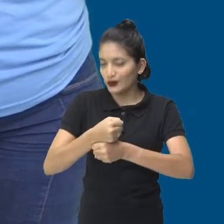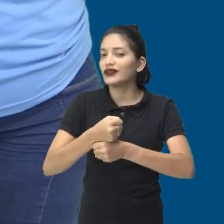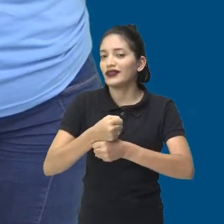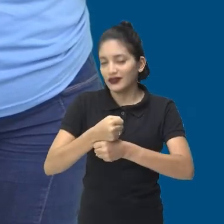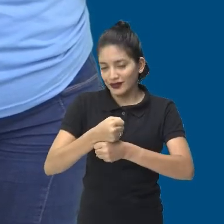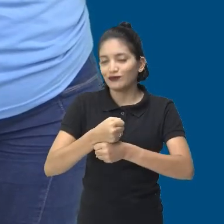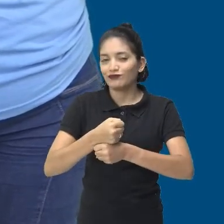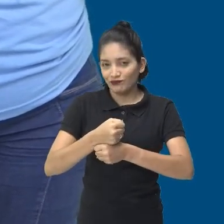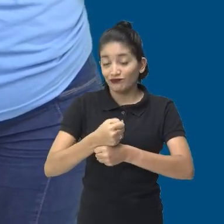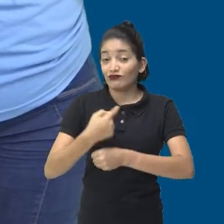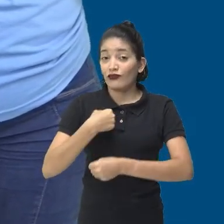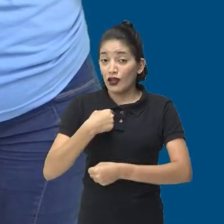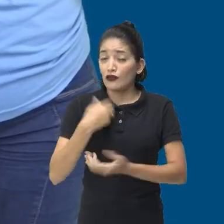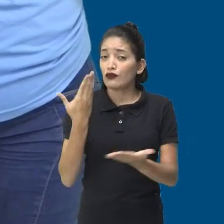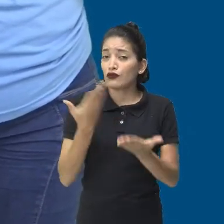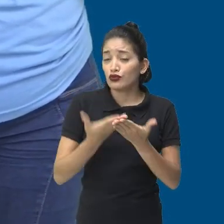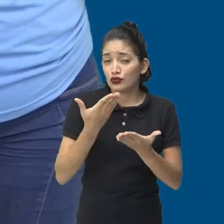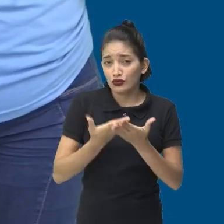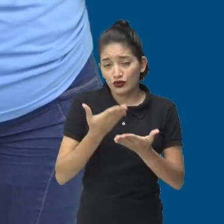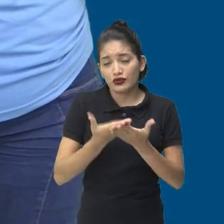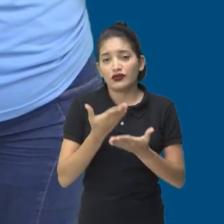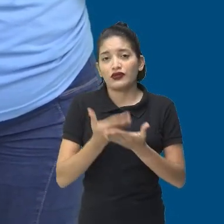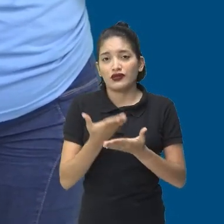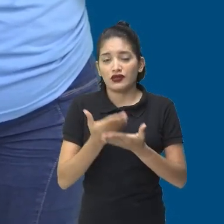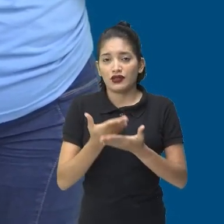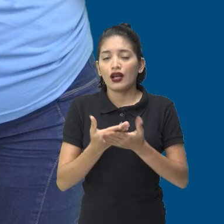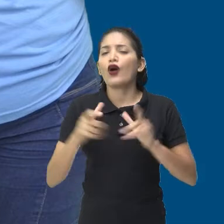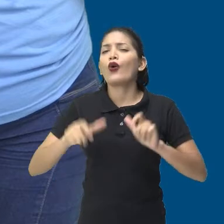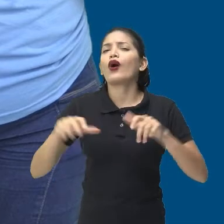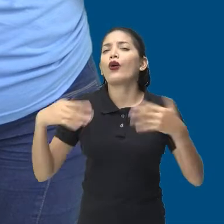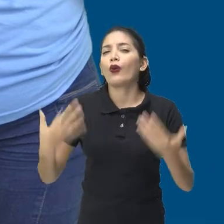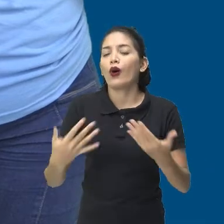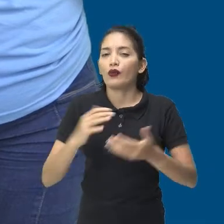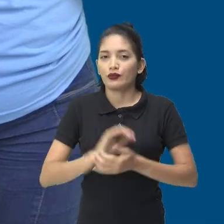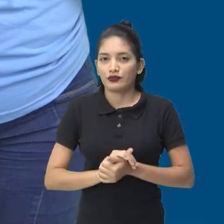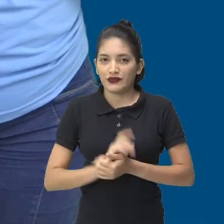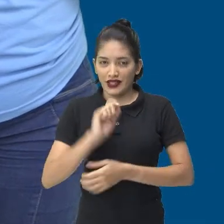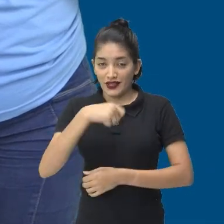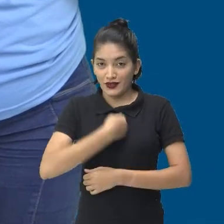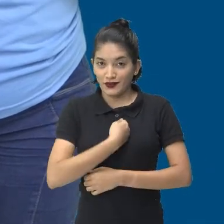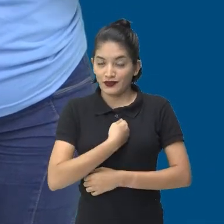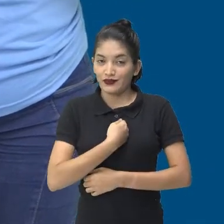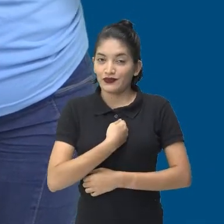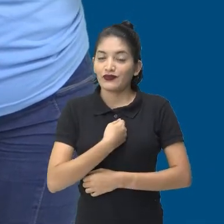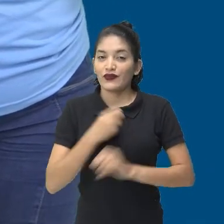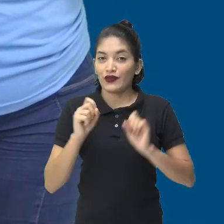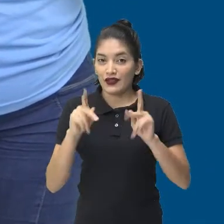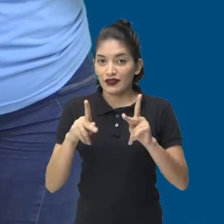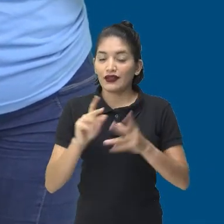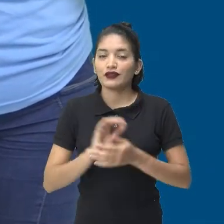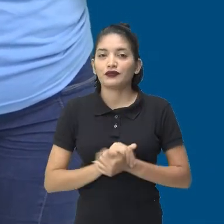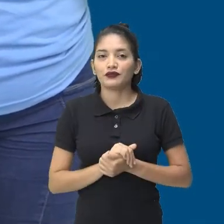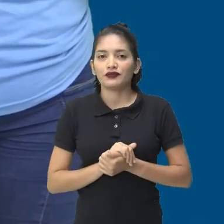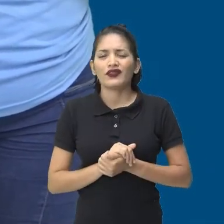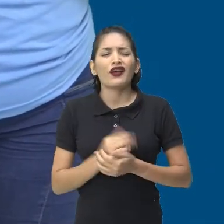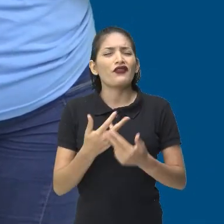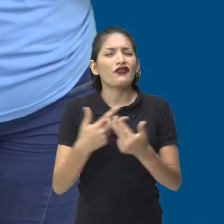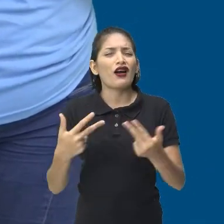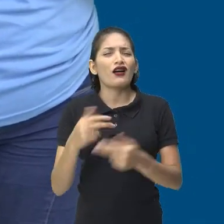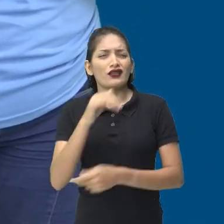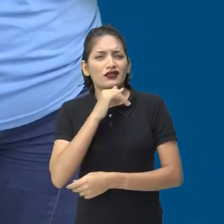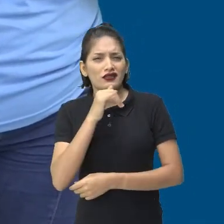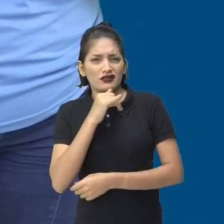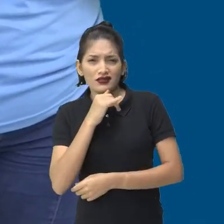vem, né, eu estudarei aonde? Na Espanha, tá certo? Vimos exemplos, então, de vários